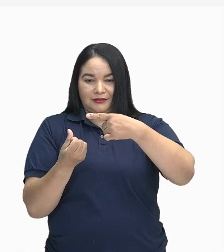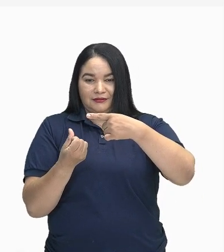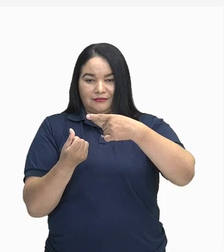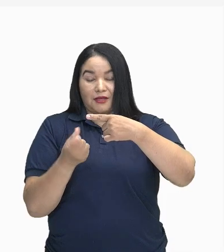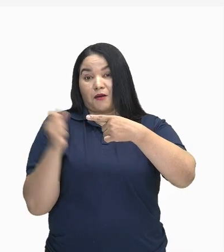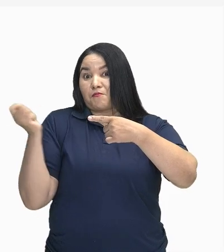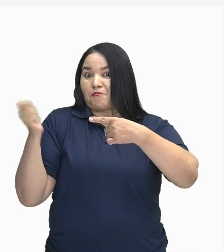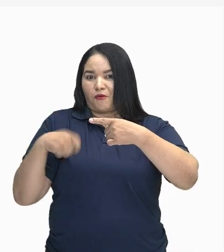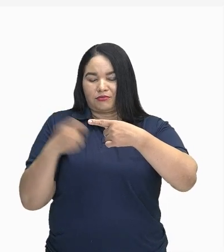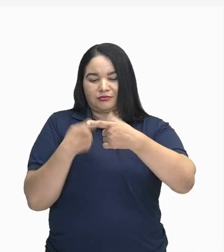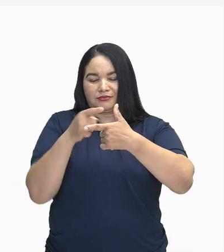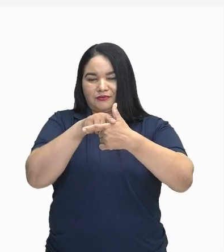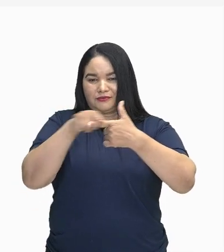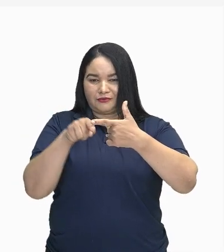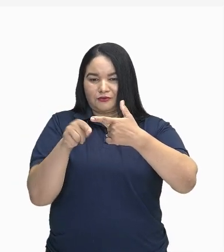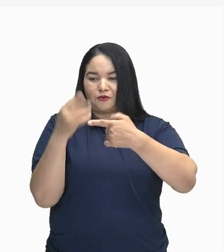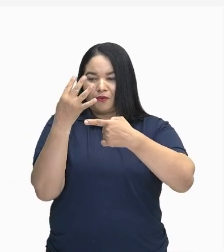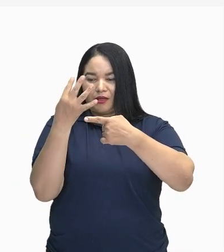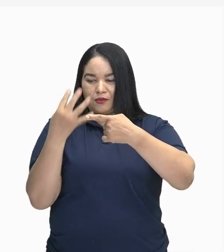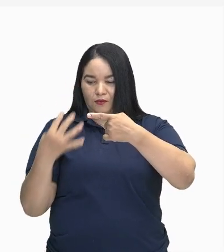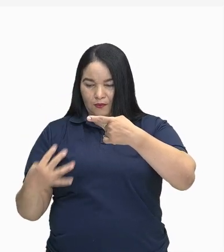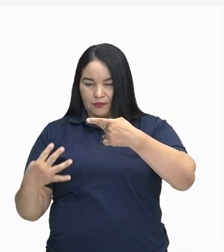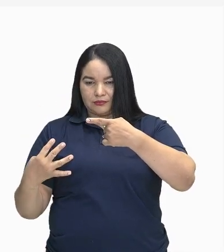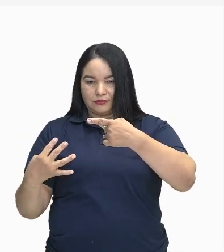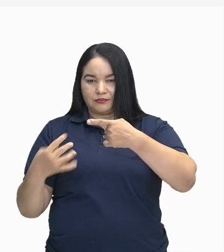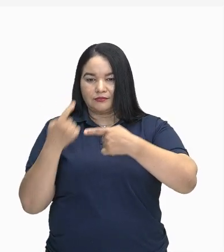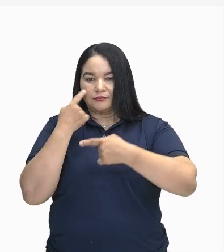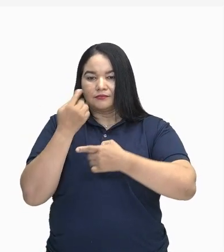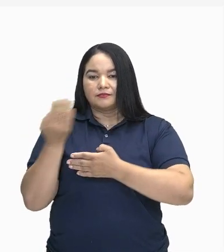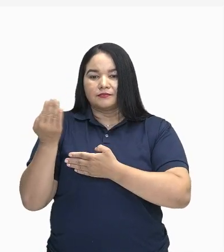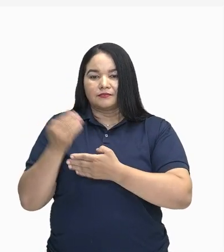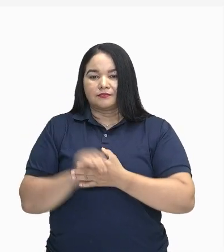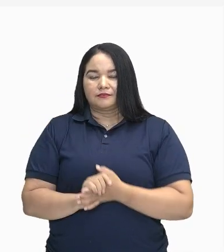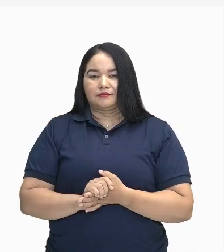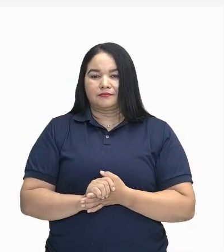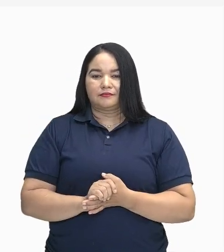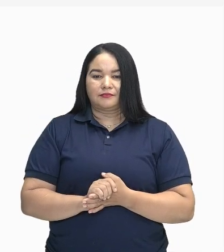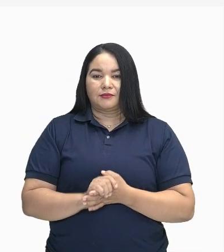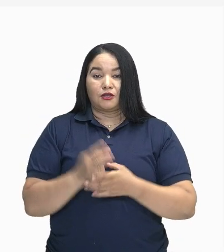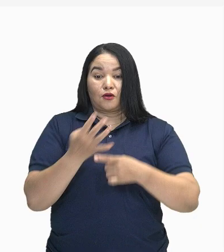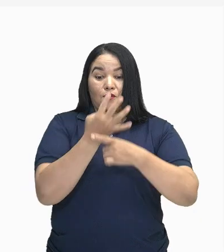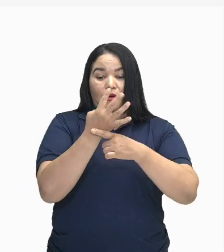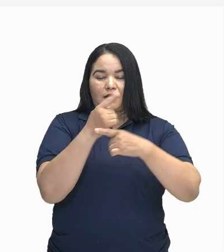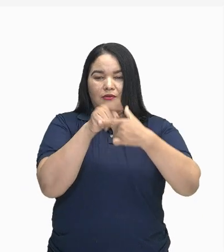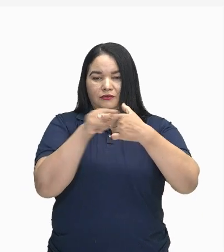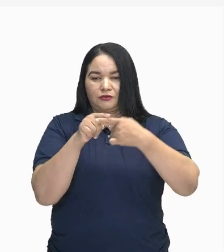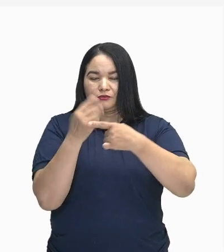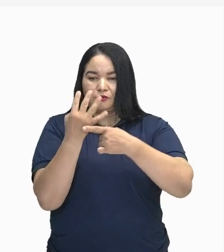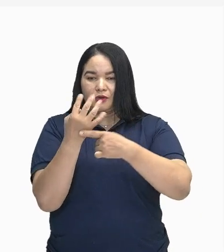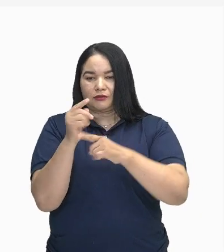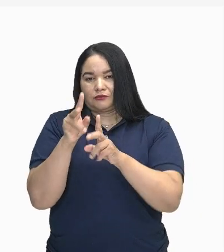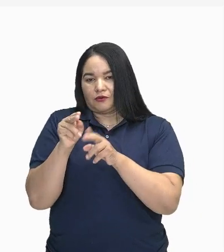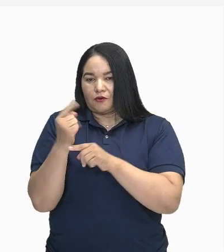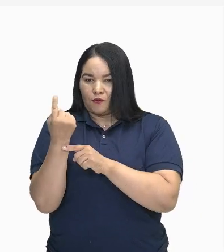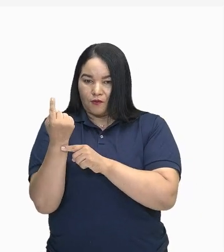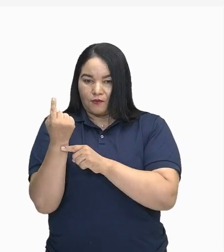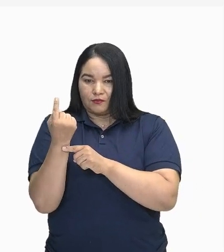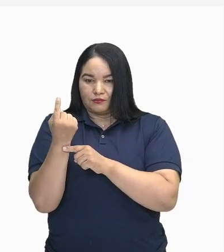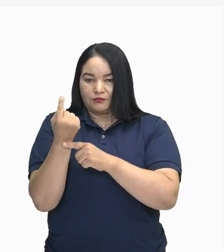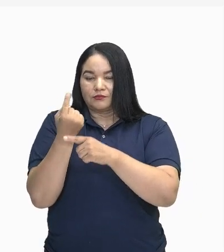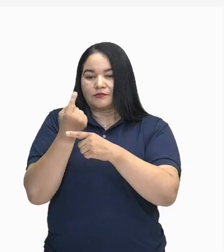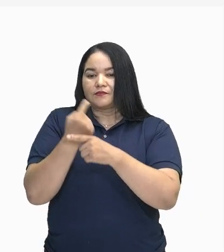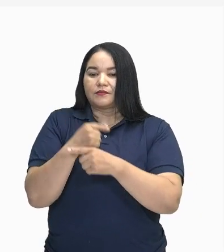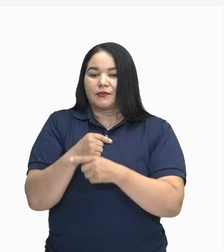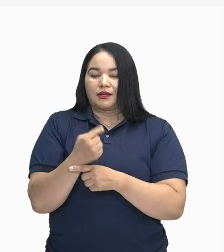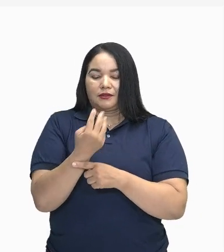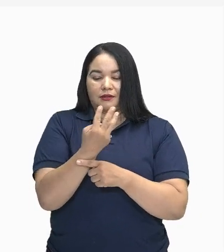4, denominador também por 4. E vamos ter como resposta, 4 dividido por 4 é 1, e 36